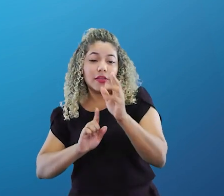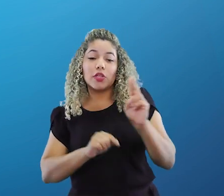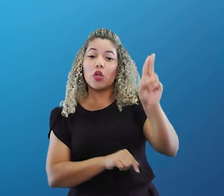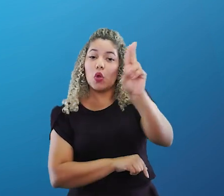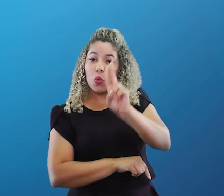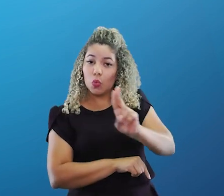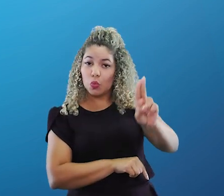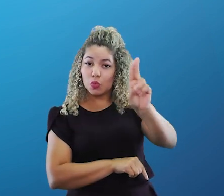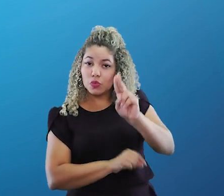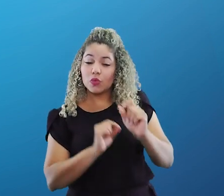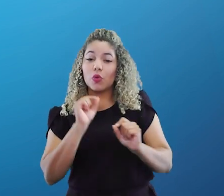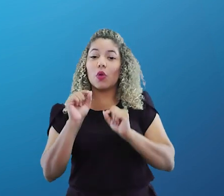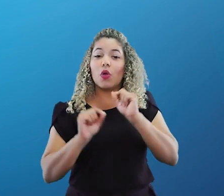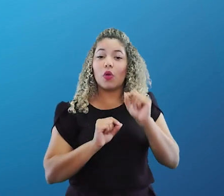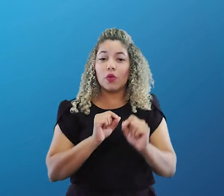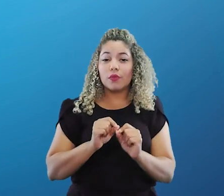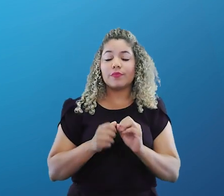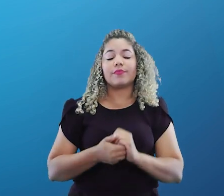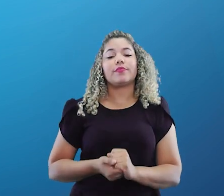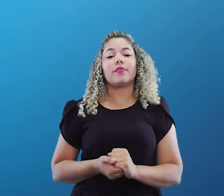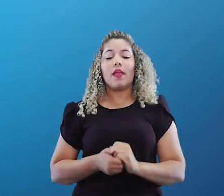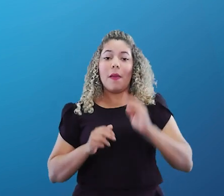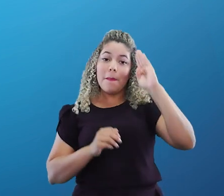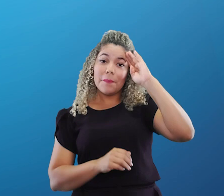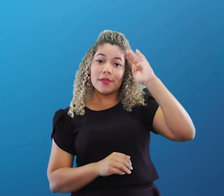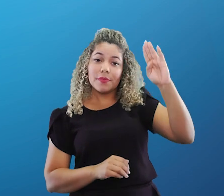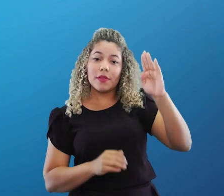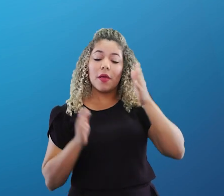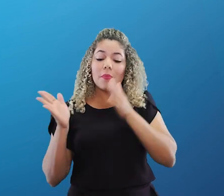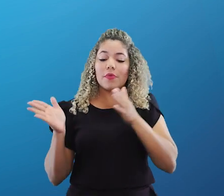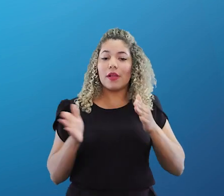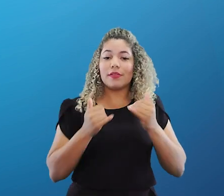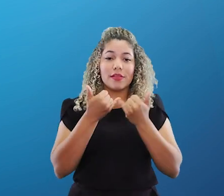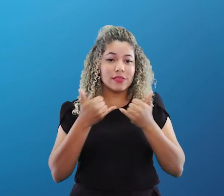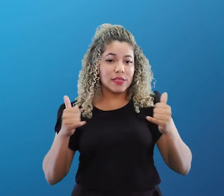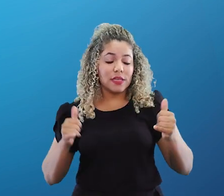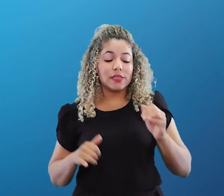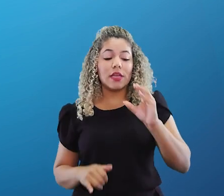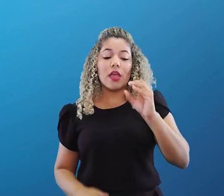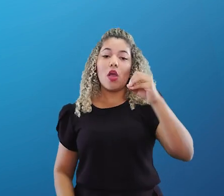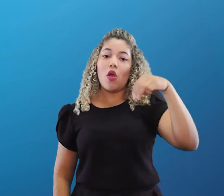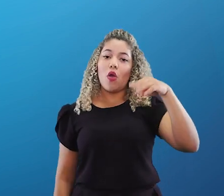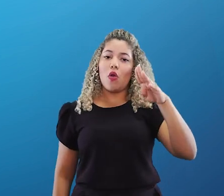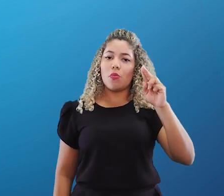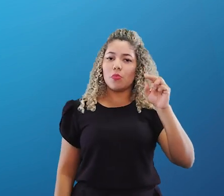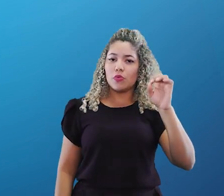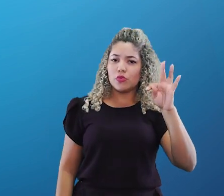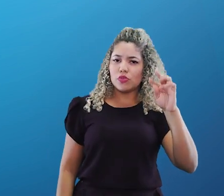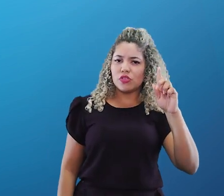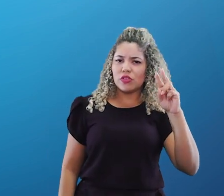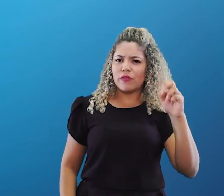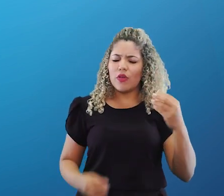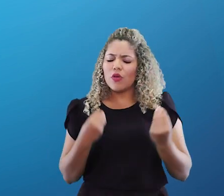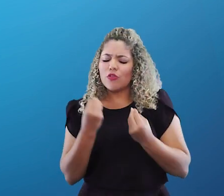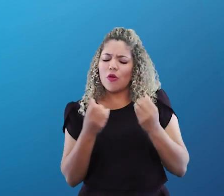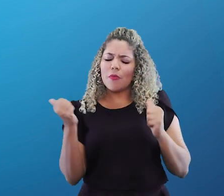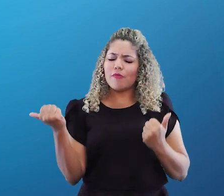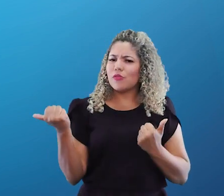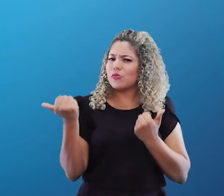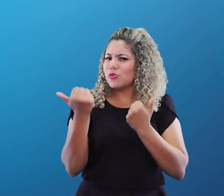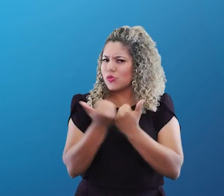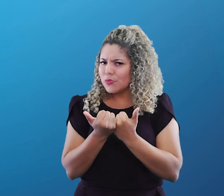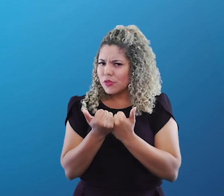uso de agentes, principalmente na produção de energia e combustíveis. Como eu posso substituir esses combustíveis